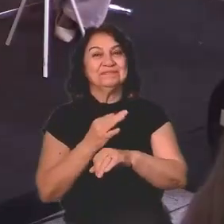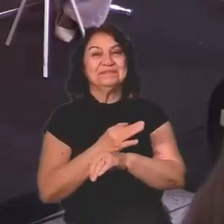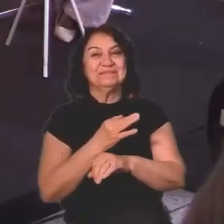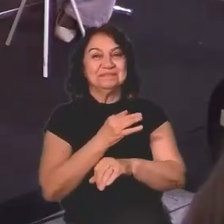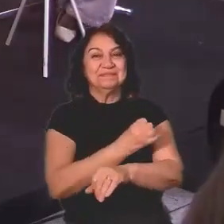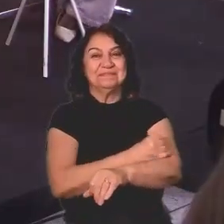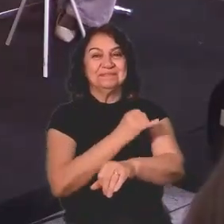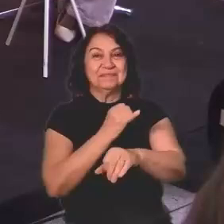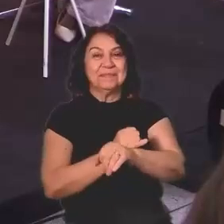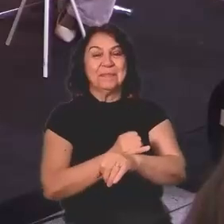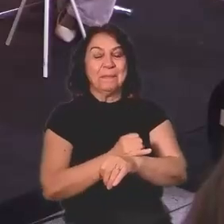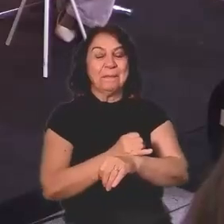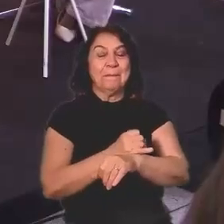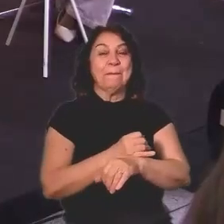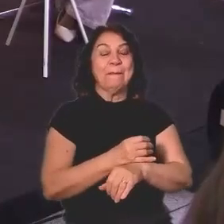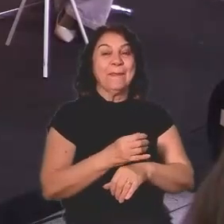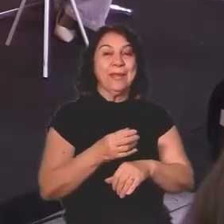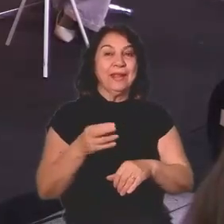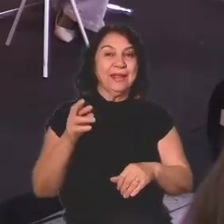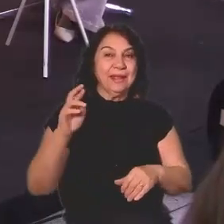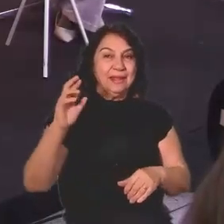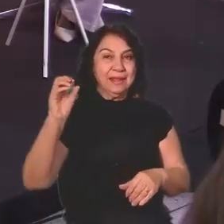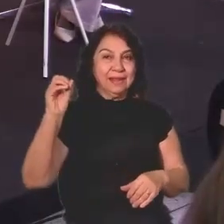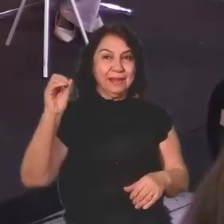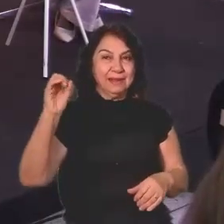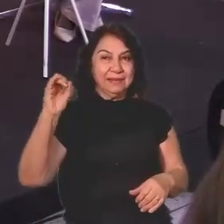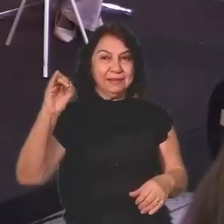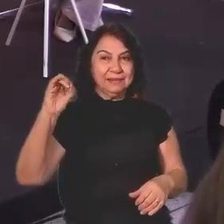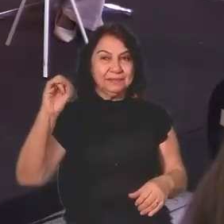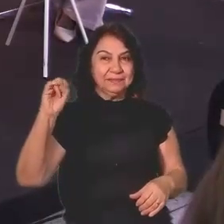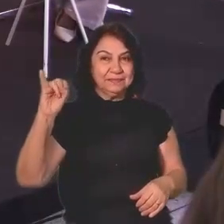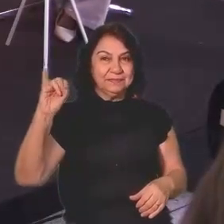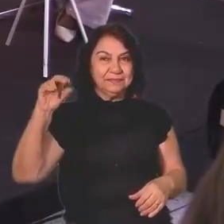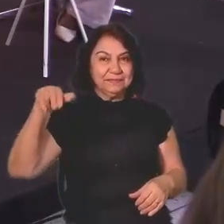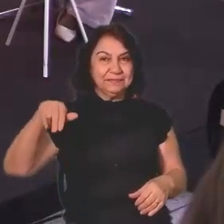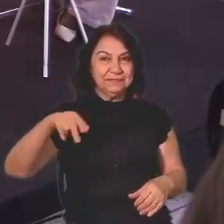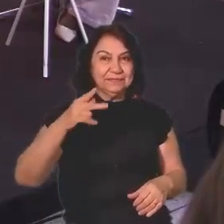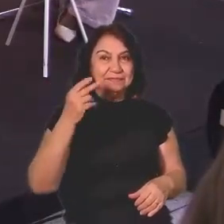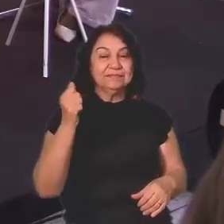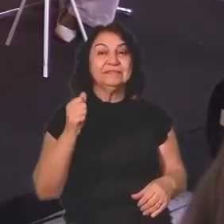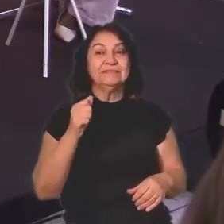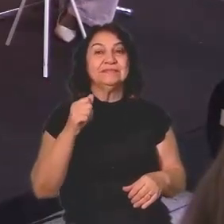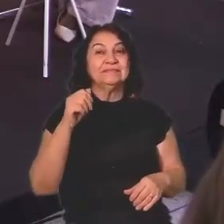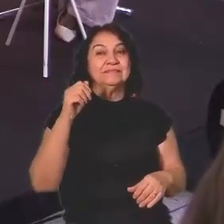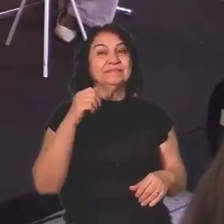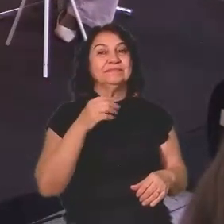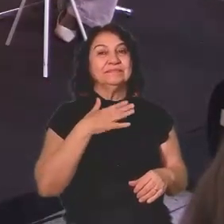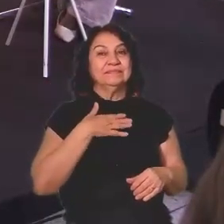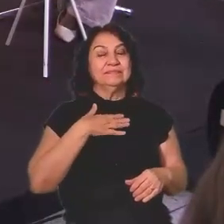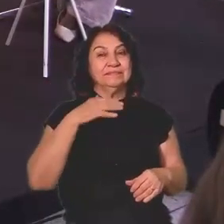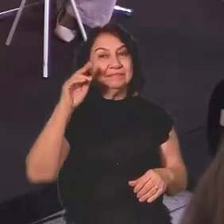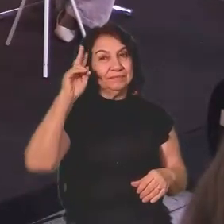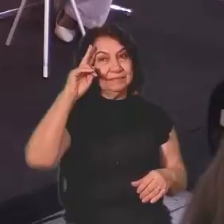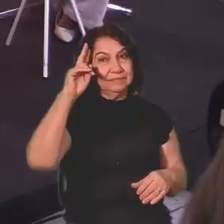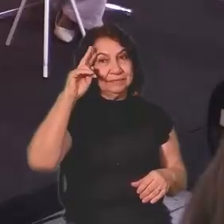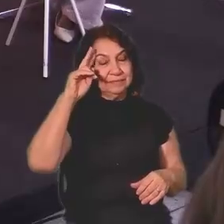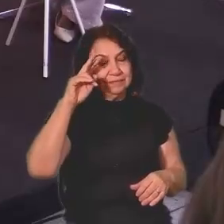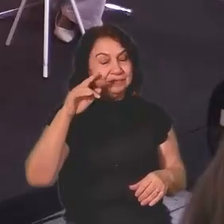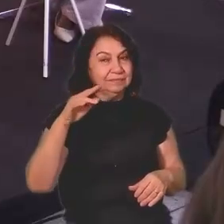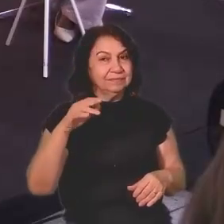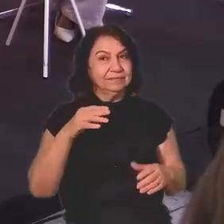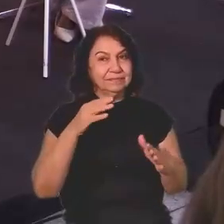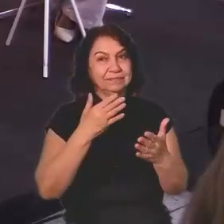de uma história que eu estudava, né, na FID, na época, não